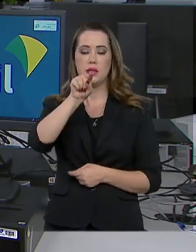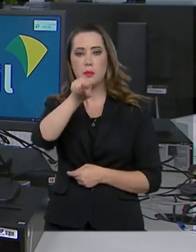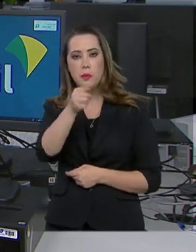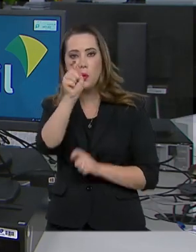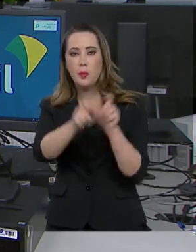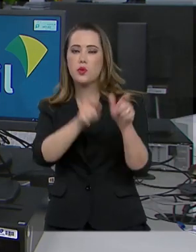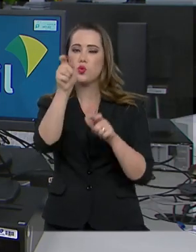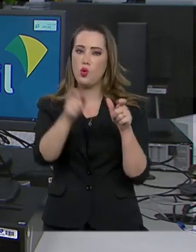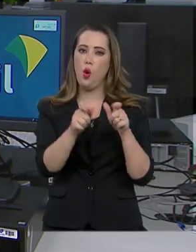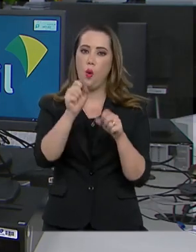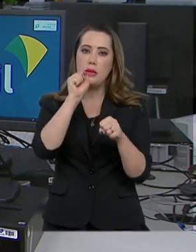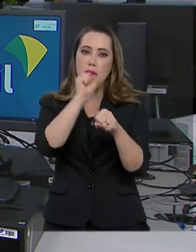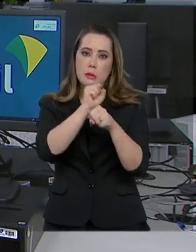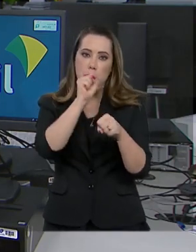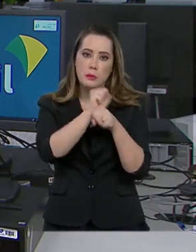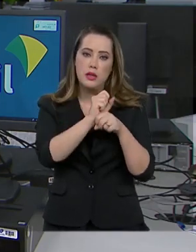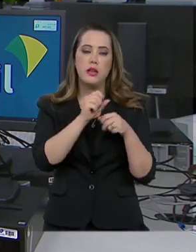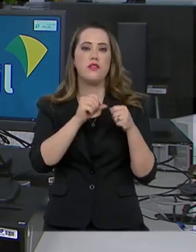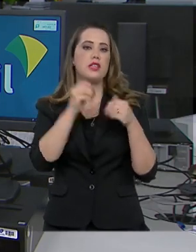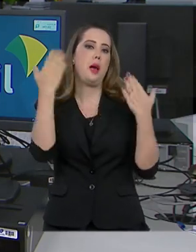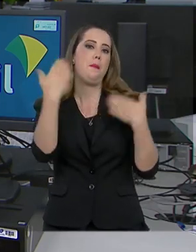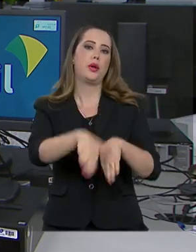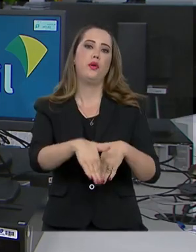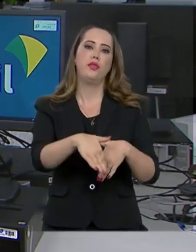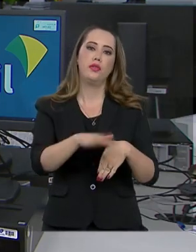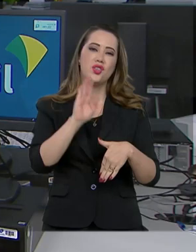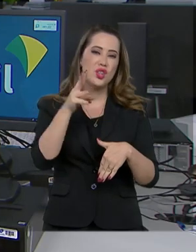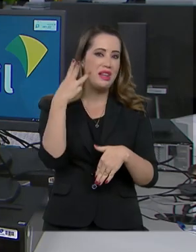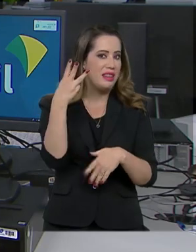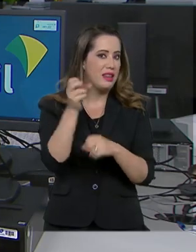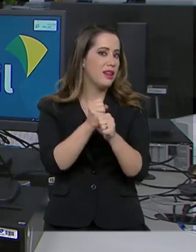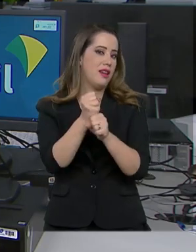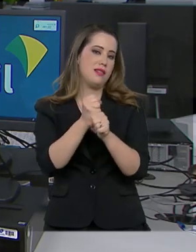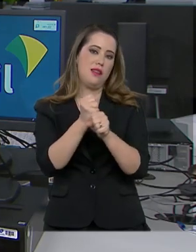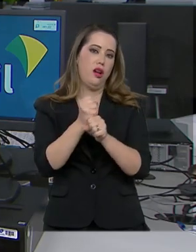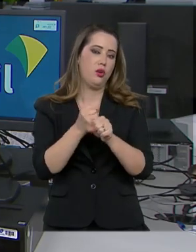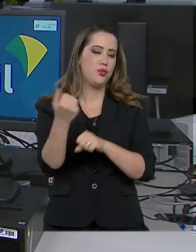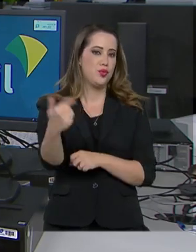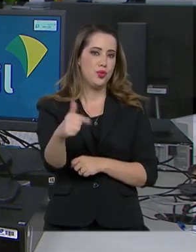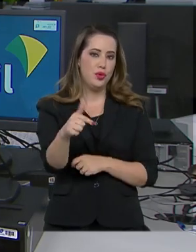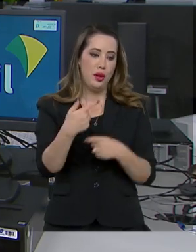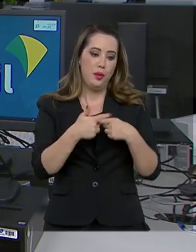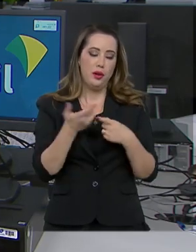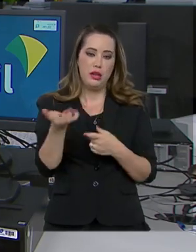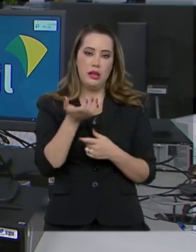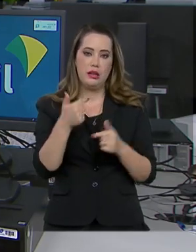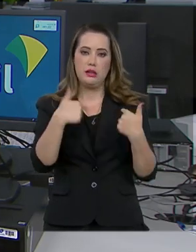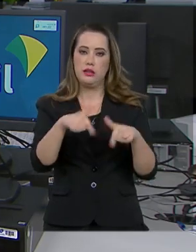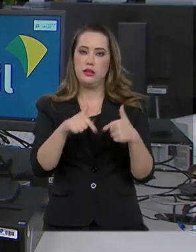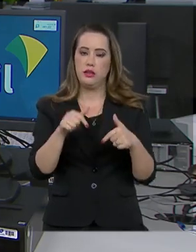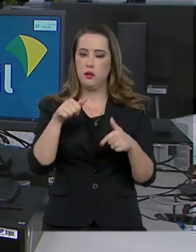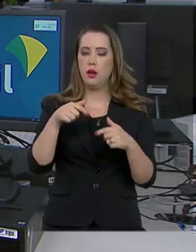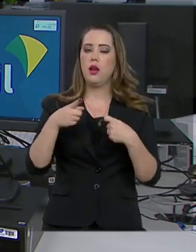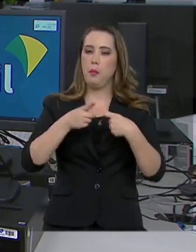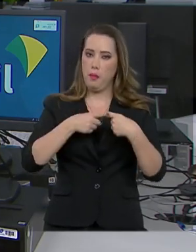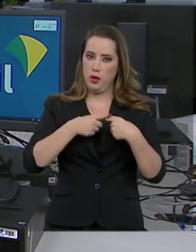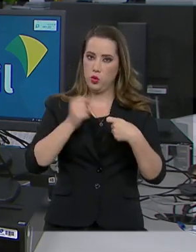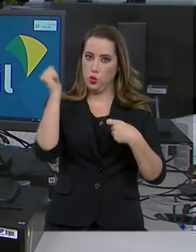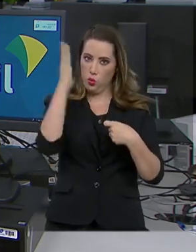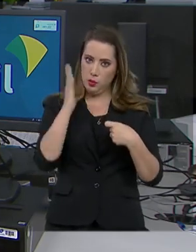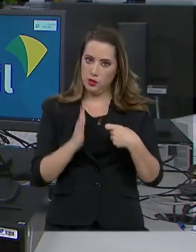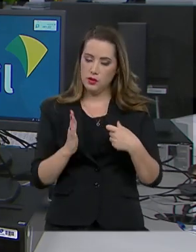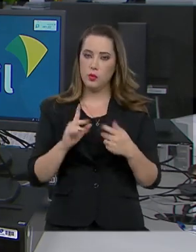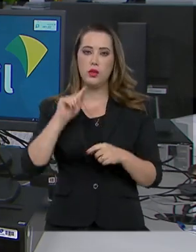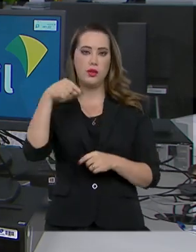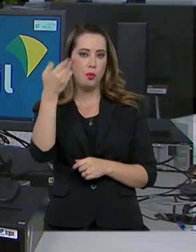países esperam a prova que não é aplicada a três anos para atuarem legalmente como médicos no brasil após a prova